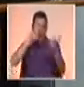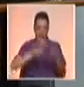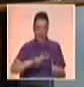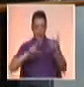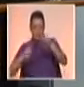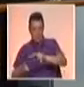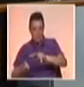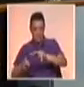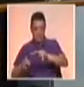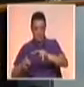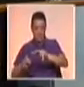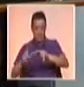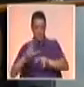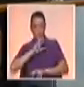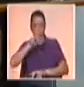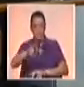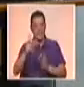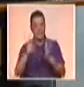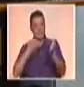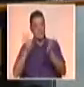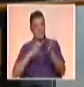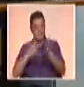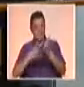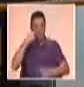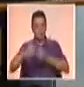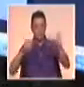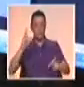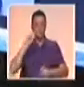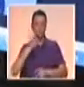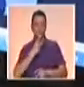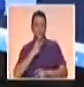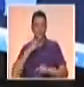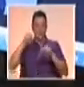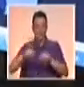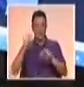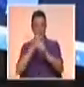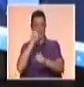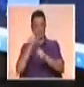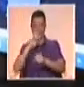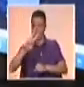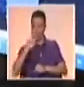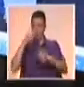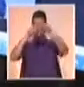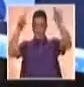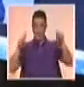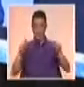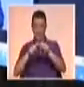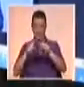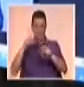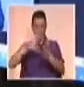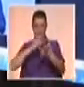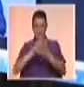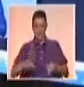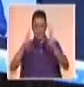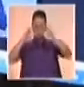alternativa imediata para responder às necessidades das pessoas surdas. Este serviço de duplo ecrã esteve sempre disponível